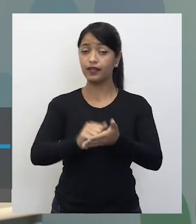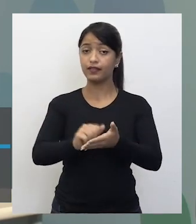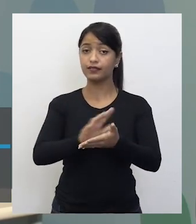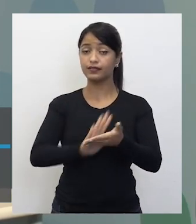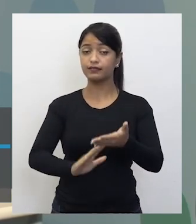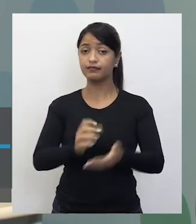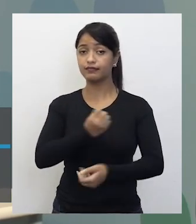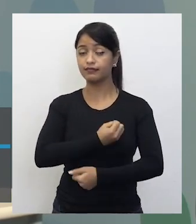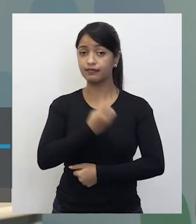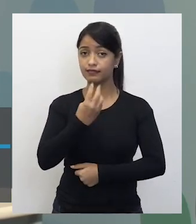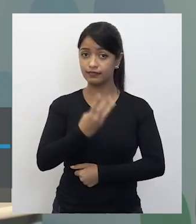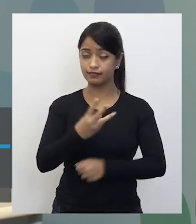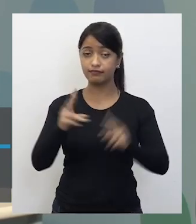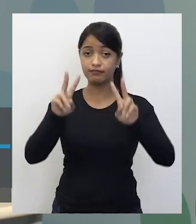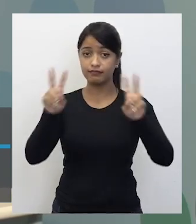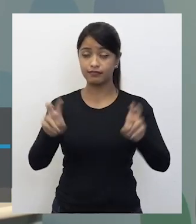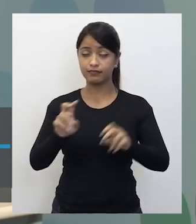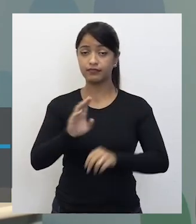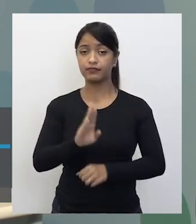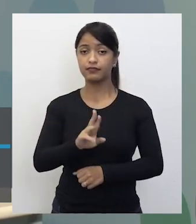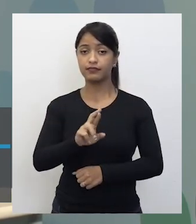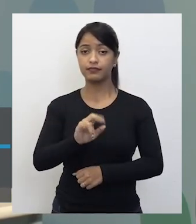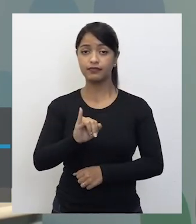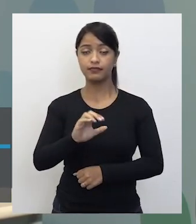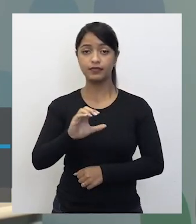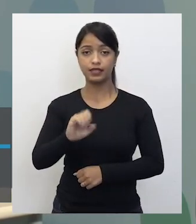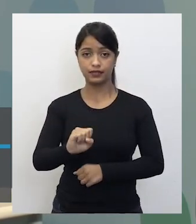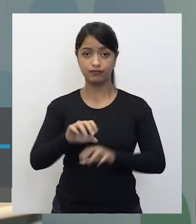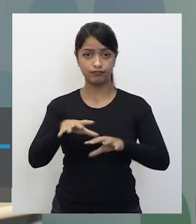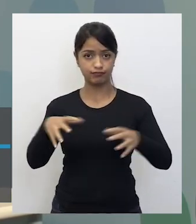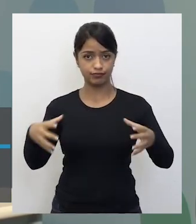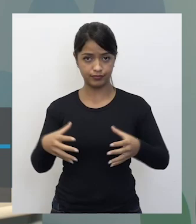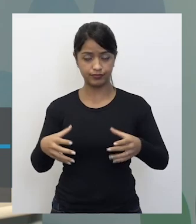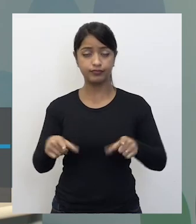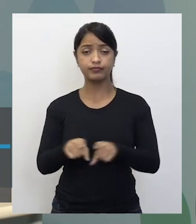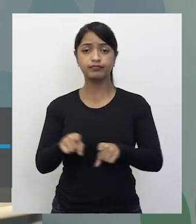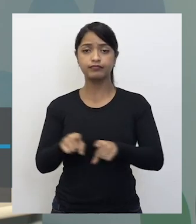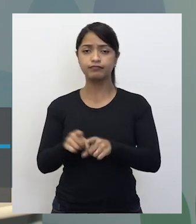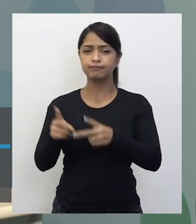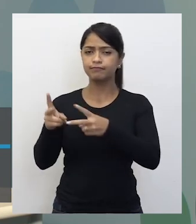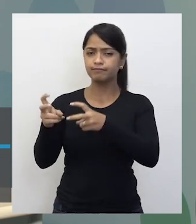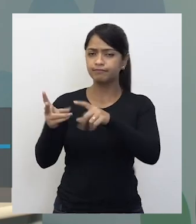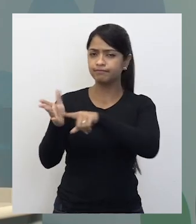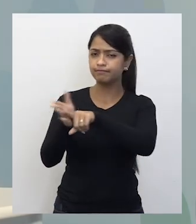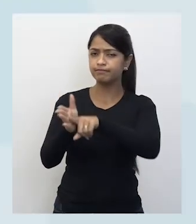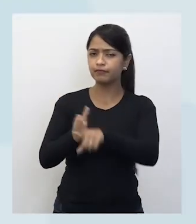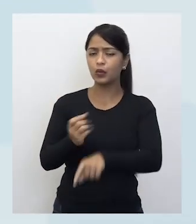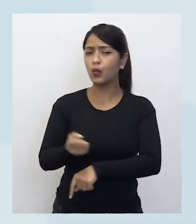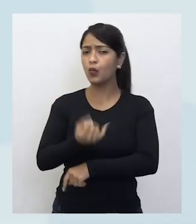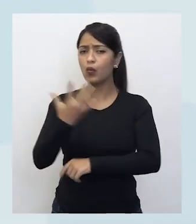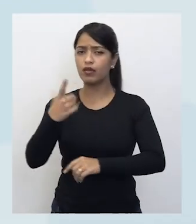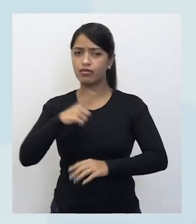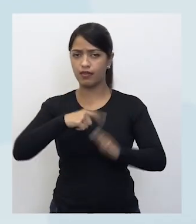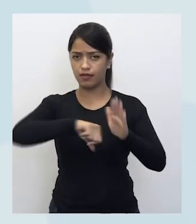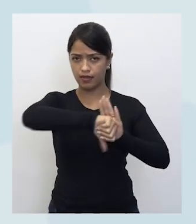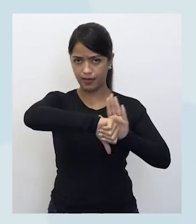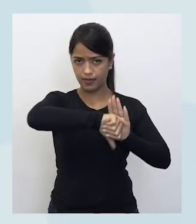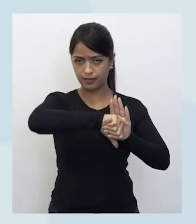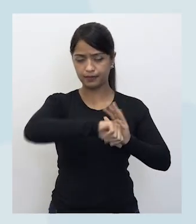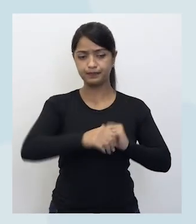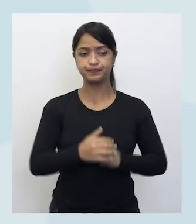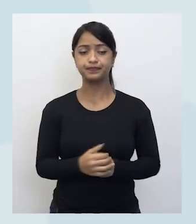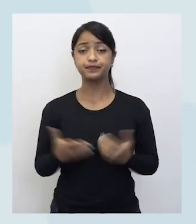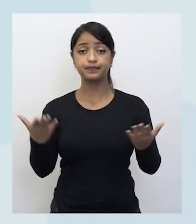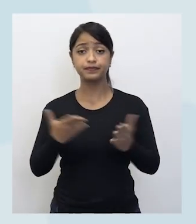3 em relação aos BRICS e a observação sobre o índice de criminalidade. Aí na tela para vocês, a questão número